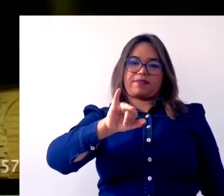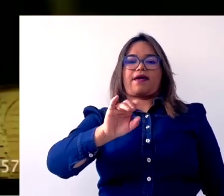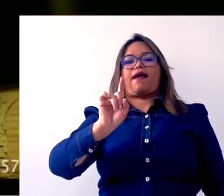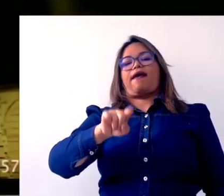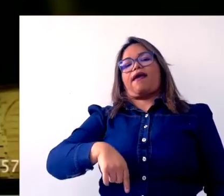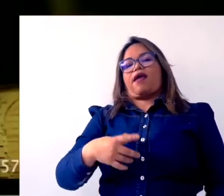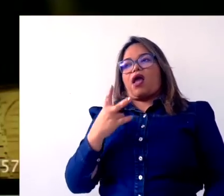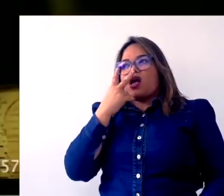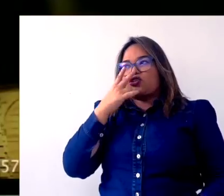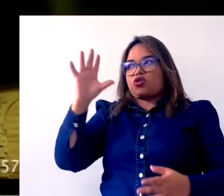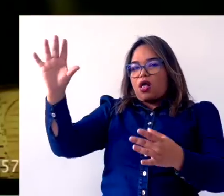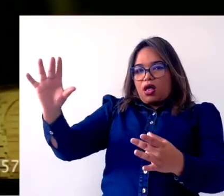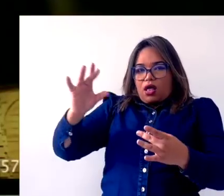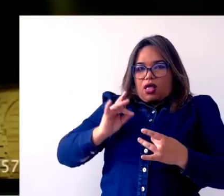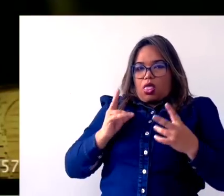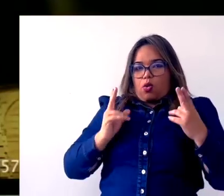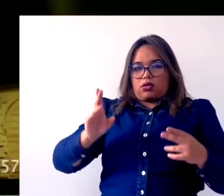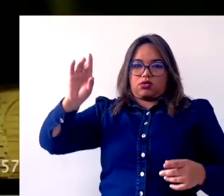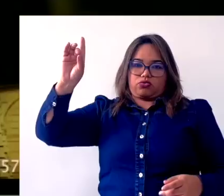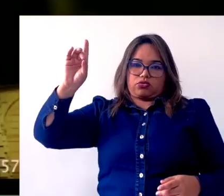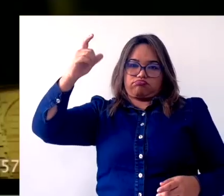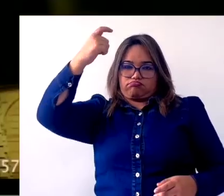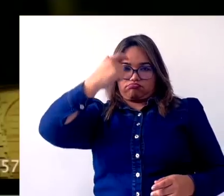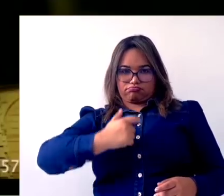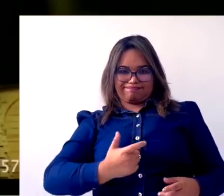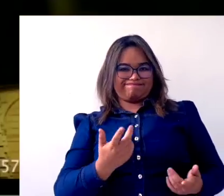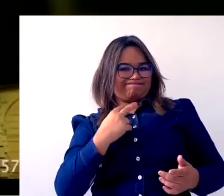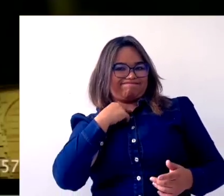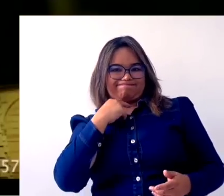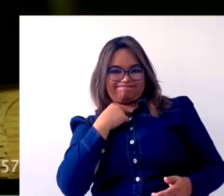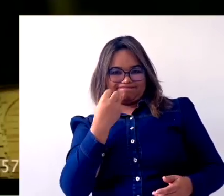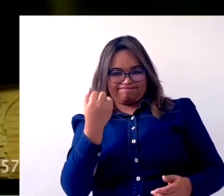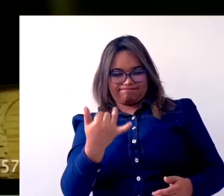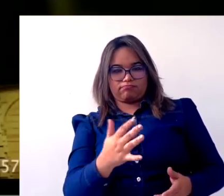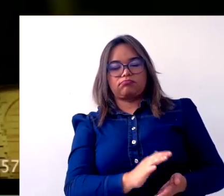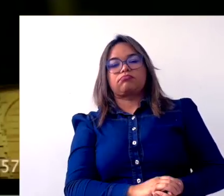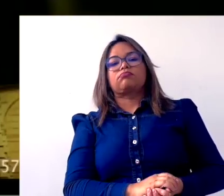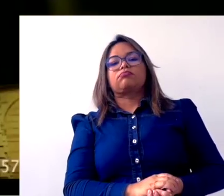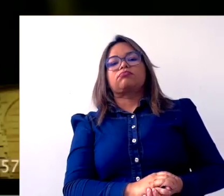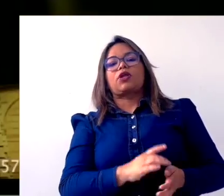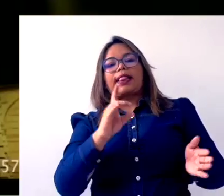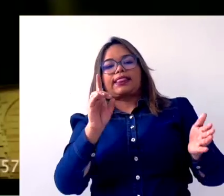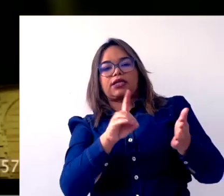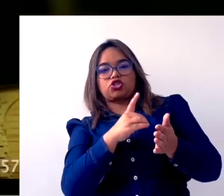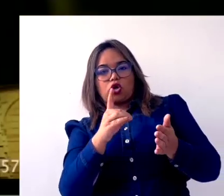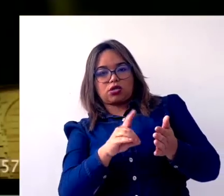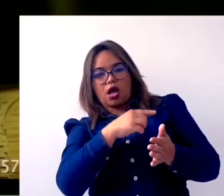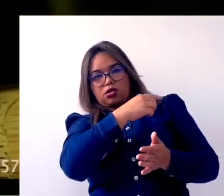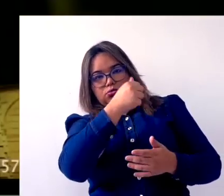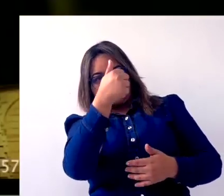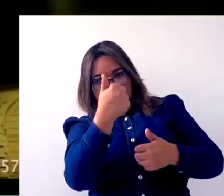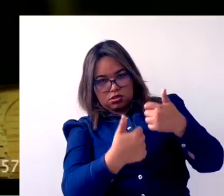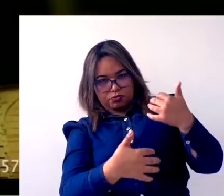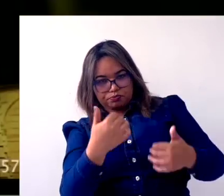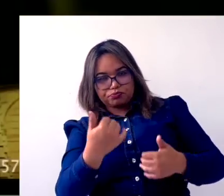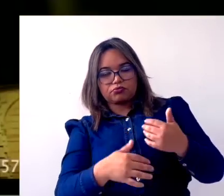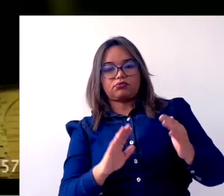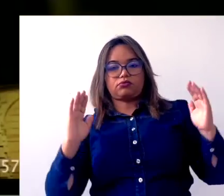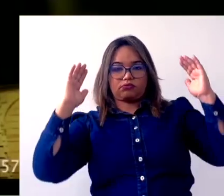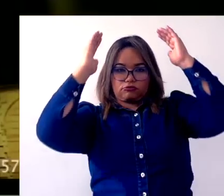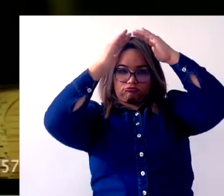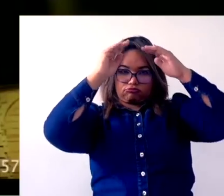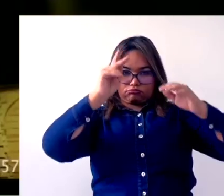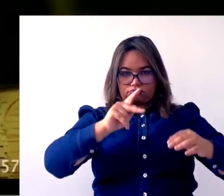a Deus. Vamos ler algumas declarações papais. Do Dicionário Eclesiástico de Ferraris. O Papa tem uma dignidade tão grande, ele é